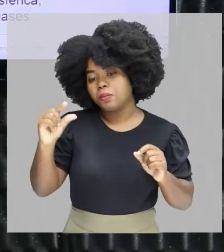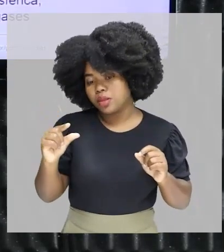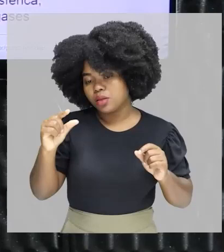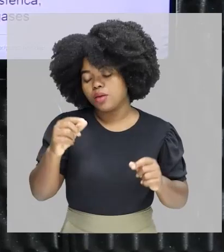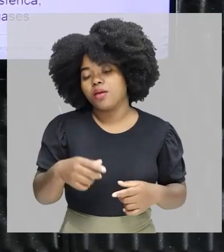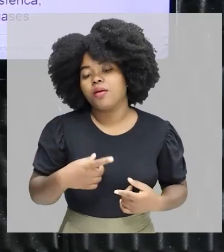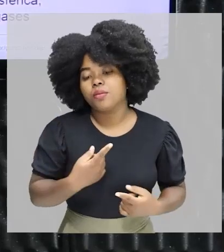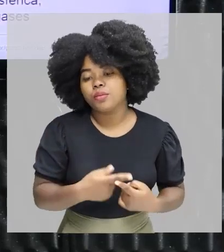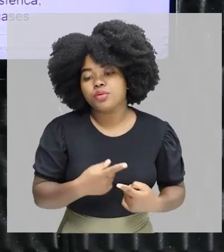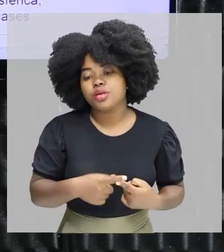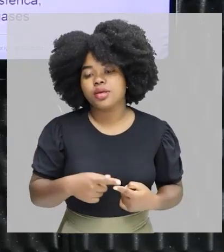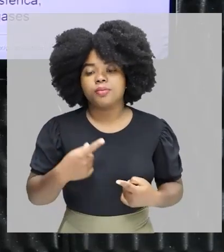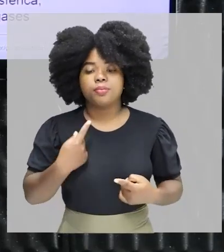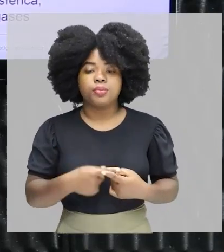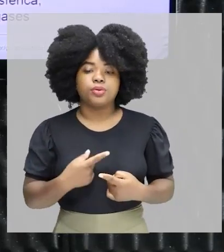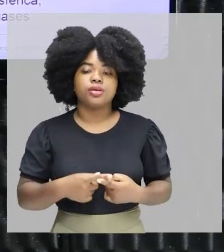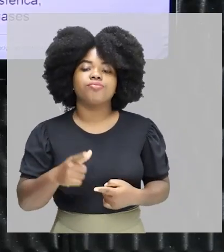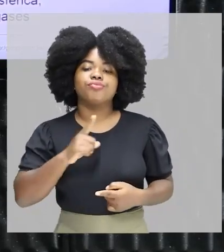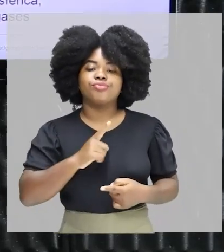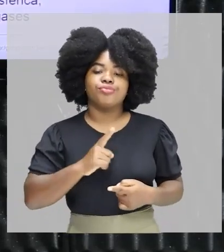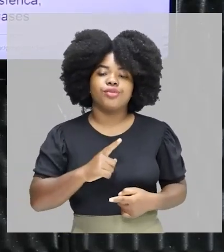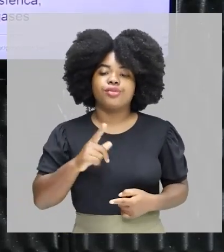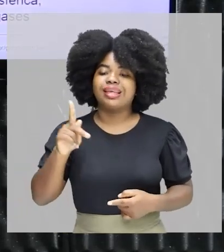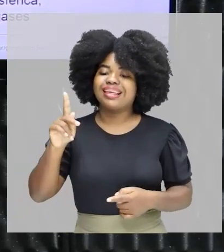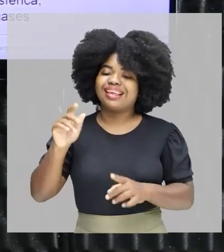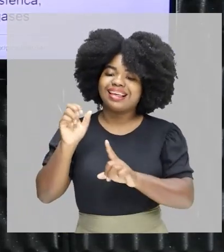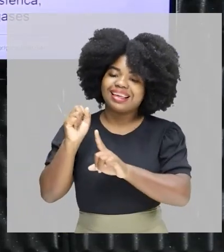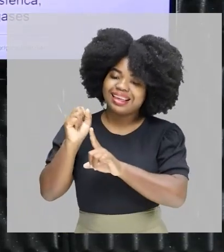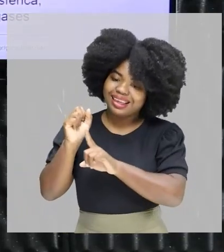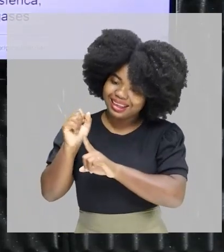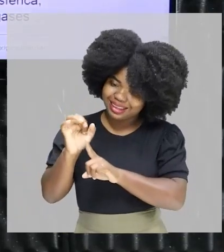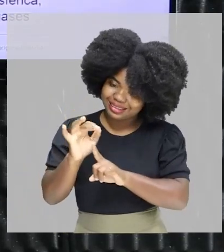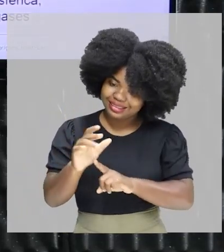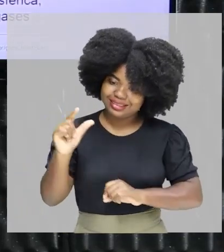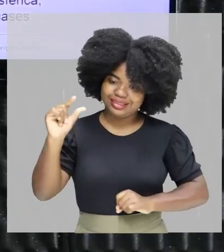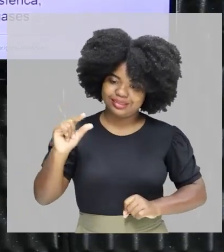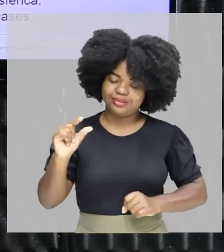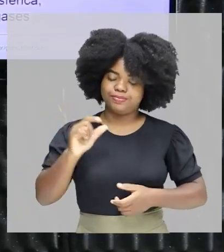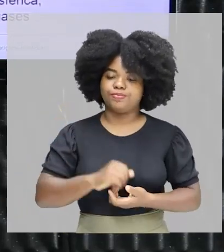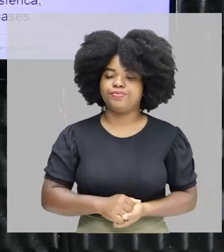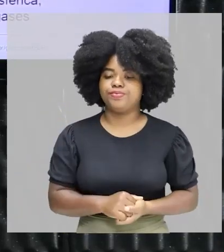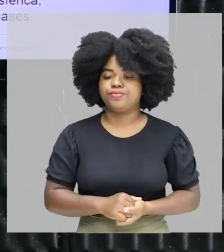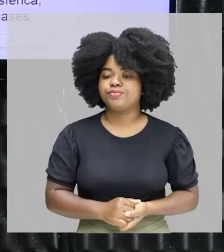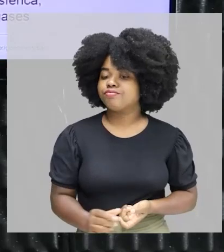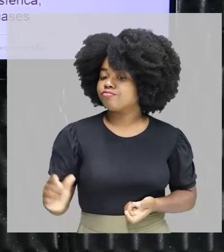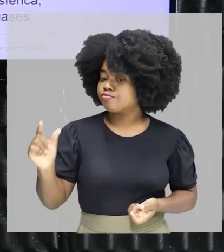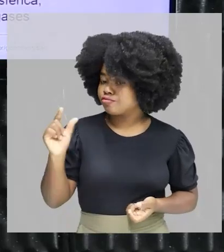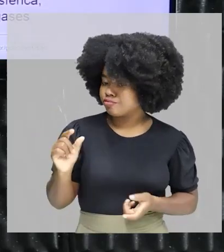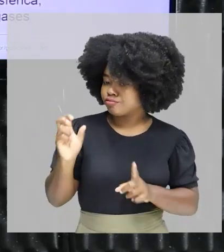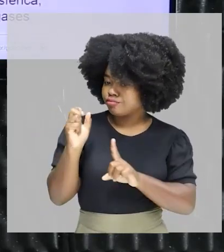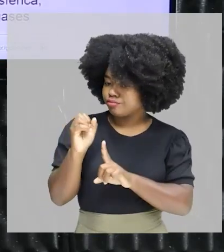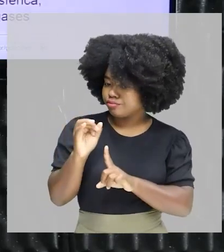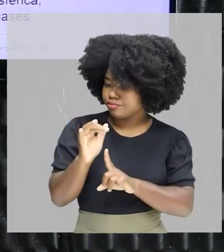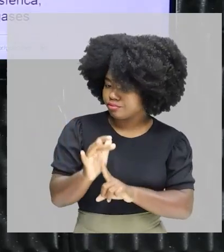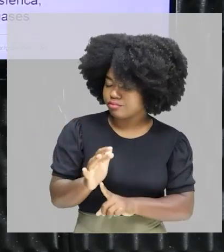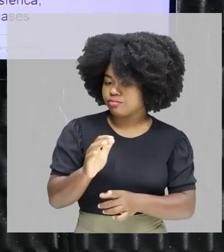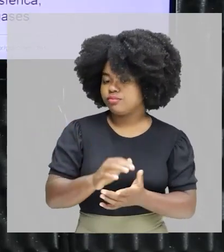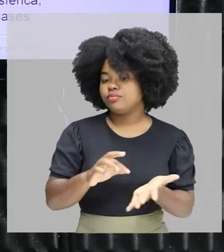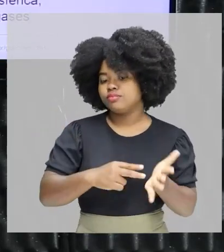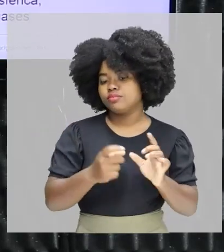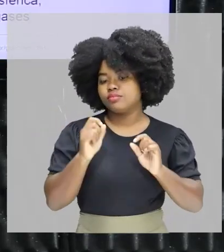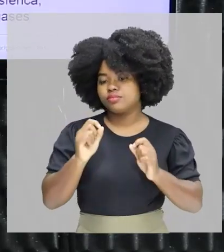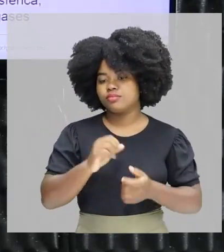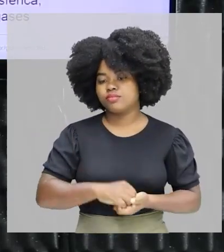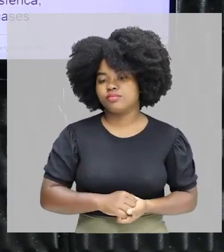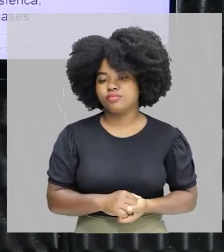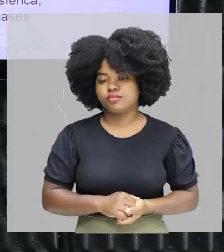quê? Porque nós vamos ter uma menor pressão dos gases. E tendo uma menor pressão dos gases, isso quer dizer que